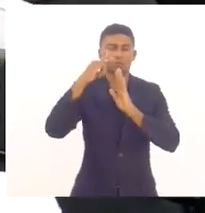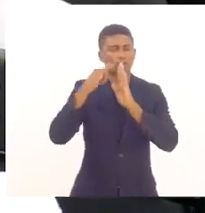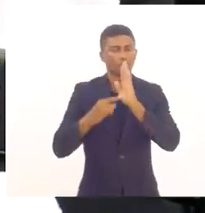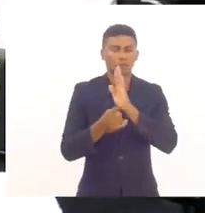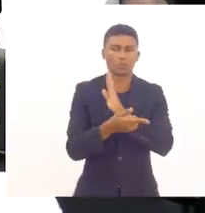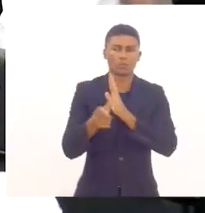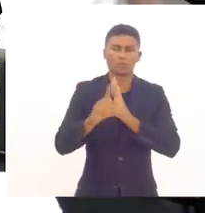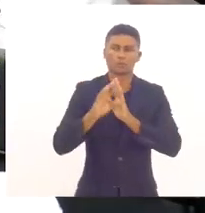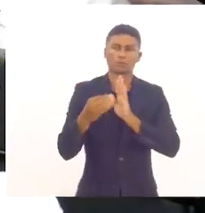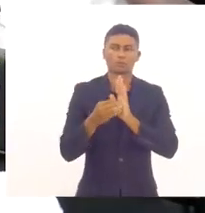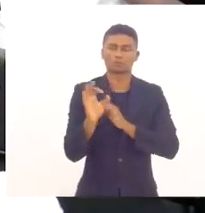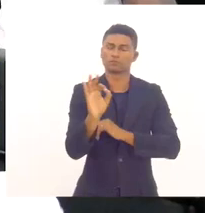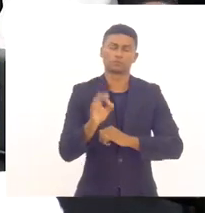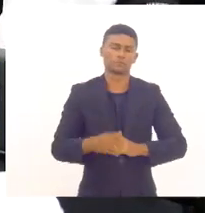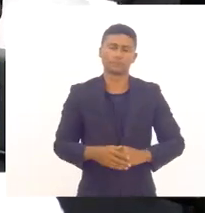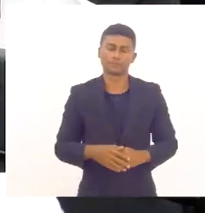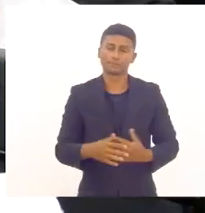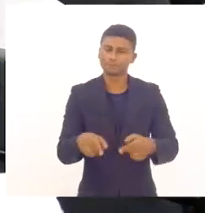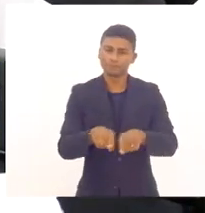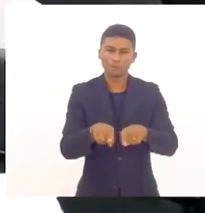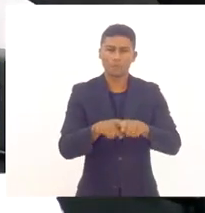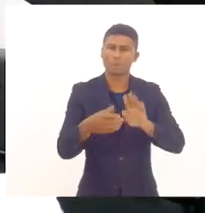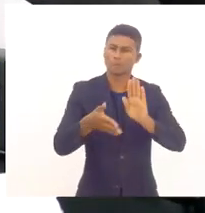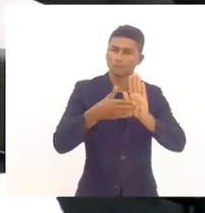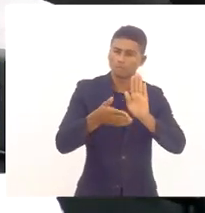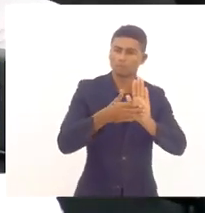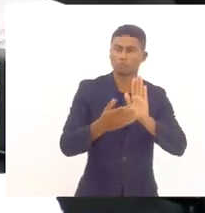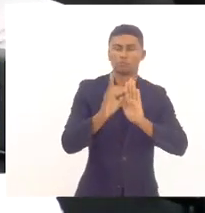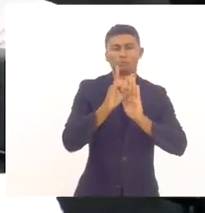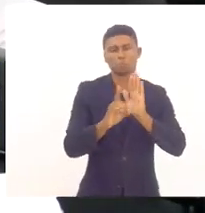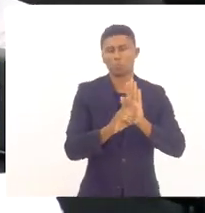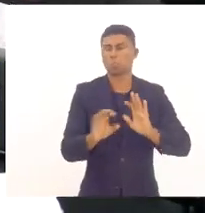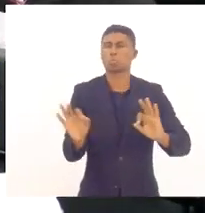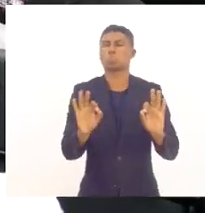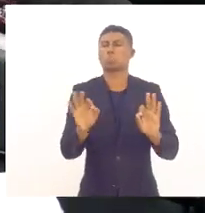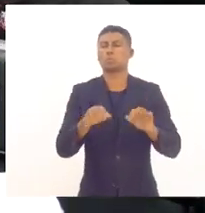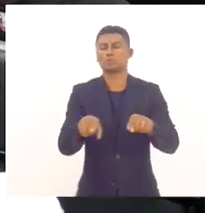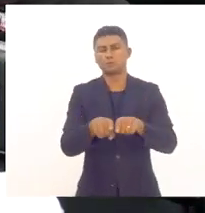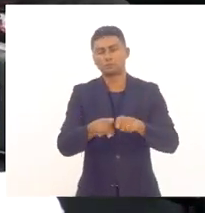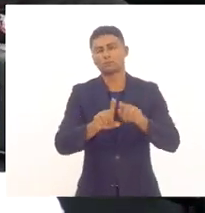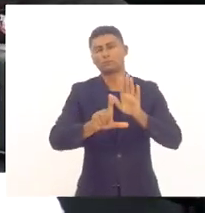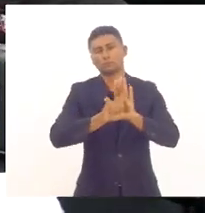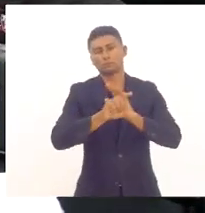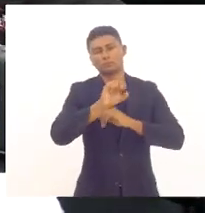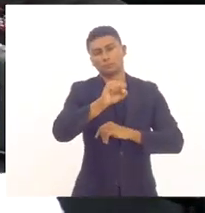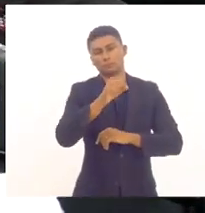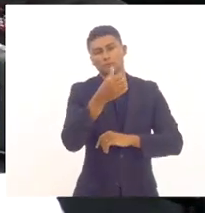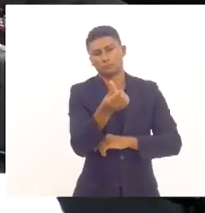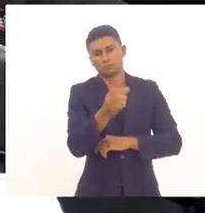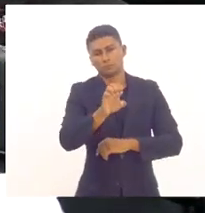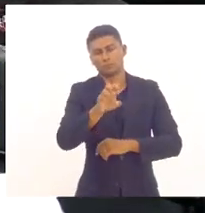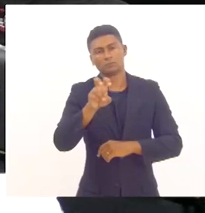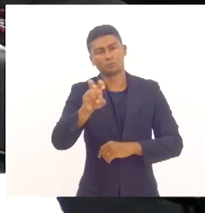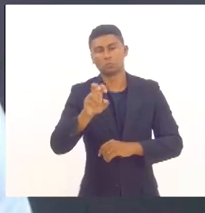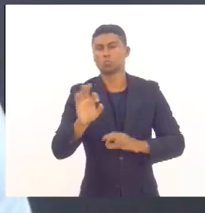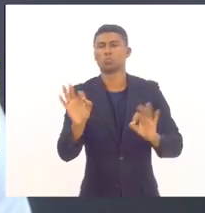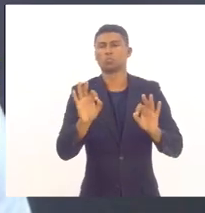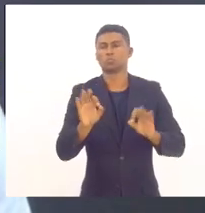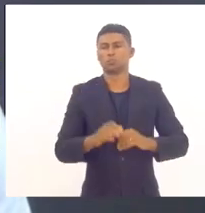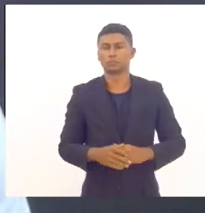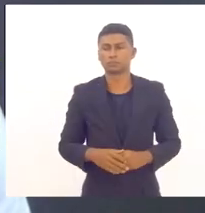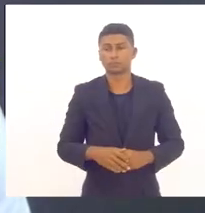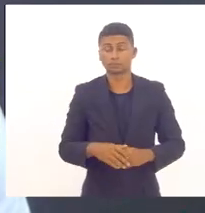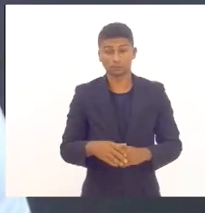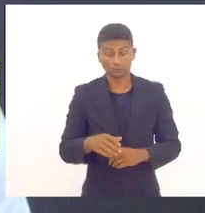elaborado, tá? Nem na proposta da minuta de decreto, nem na Lei 8685. E o dia que a